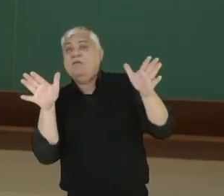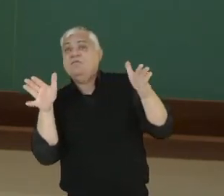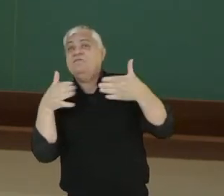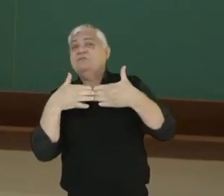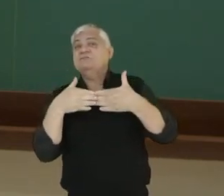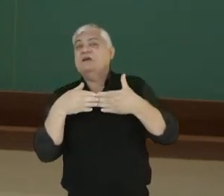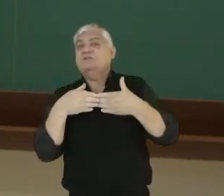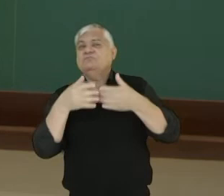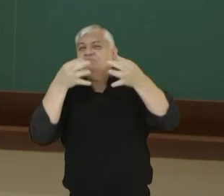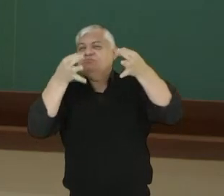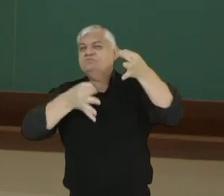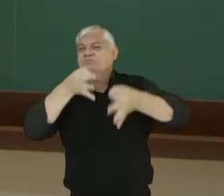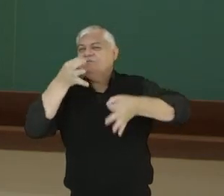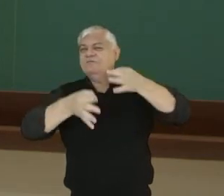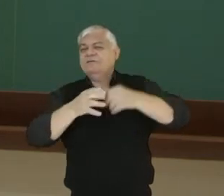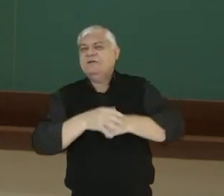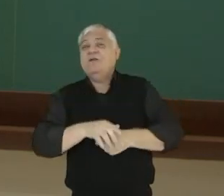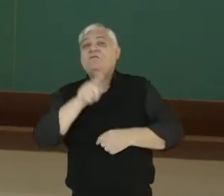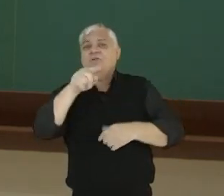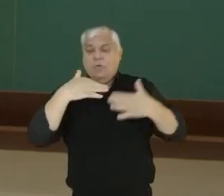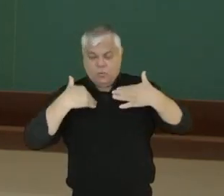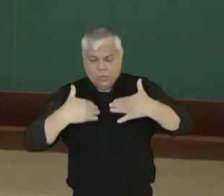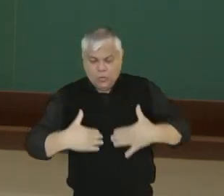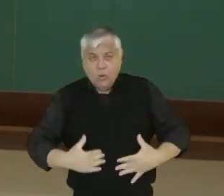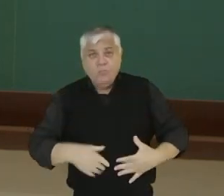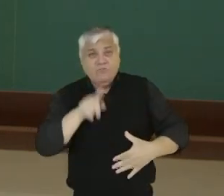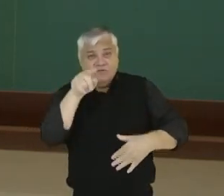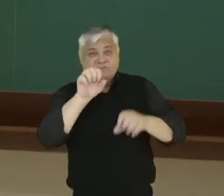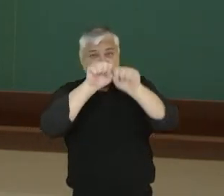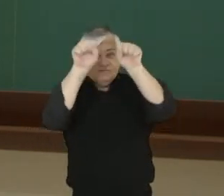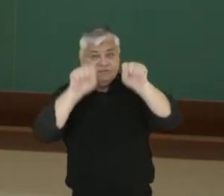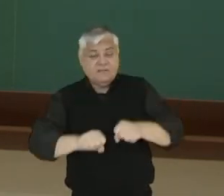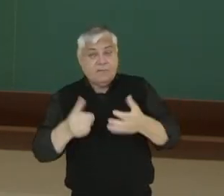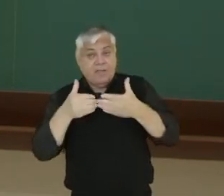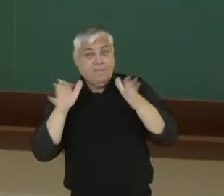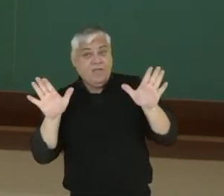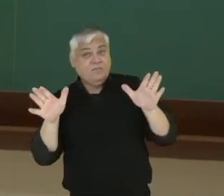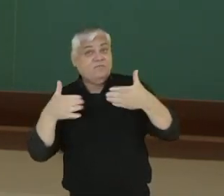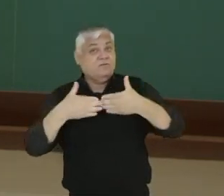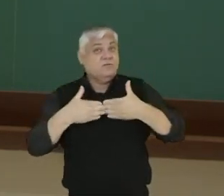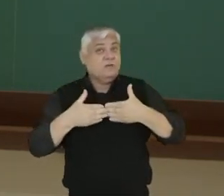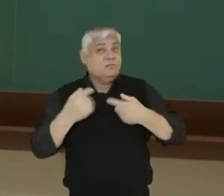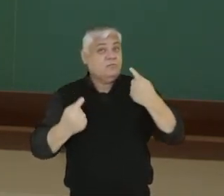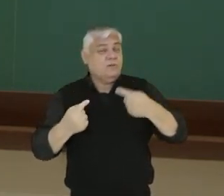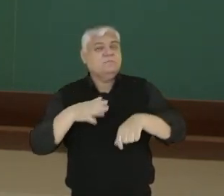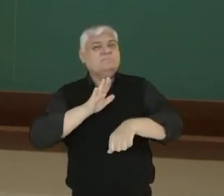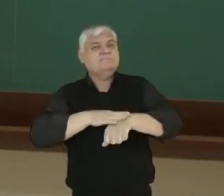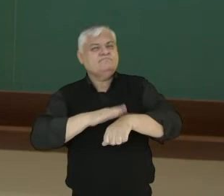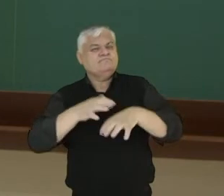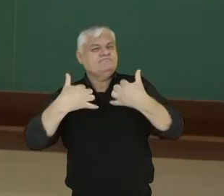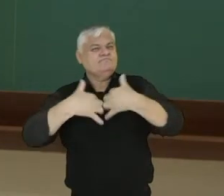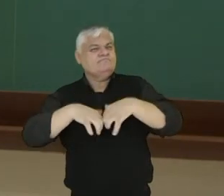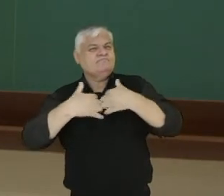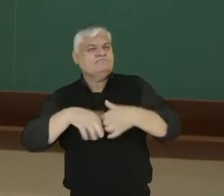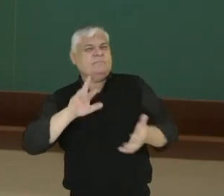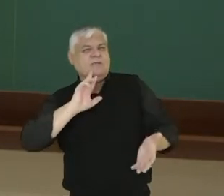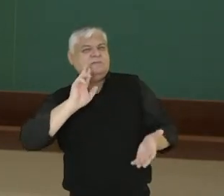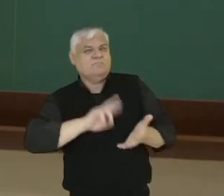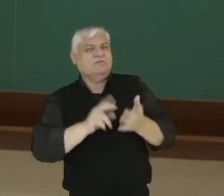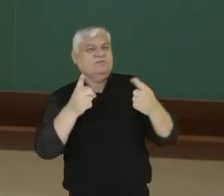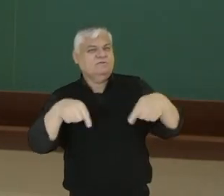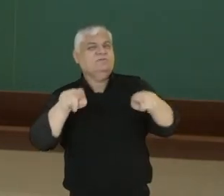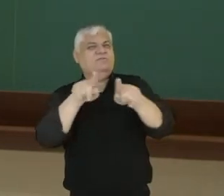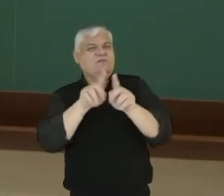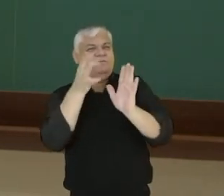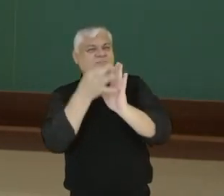sua resposta. Você como corpo, você é um sistema aberto ou fechado? Eu vou dar um tempinho para vocês poderem pensar nessa resposta, daqui a pouco a gente